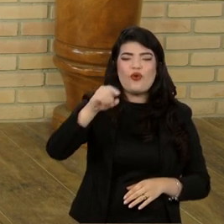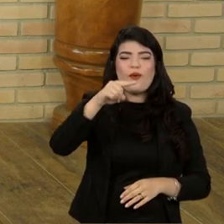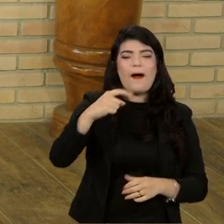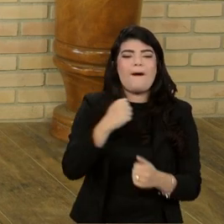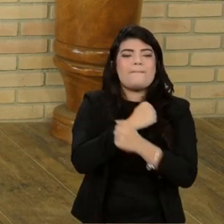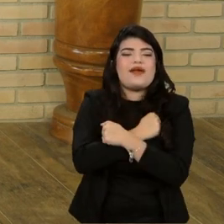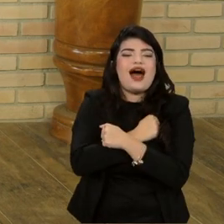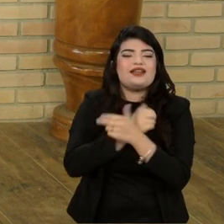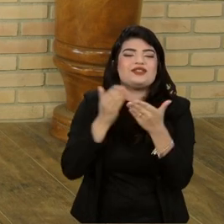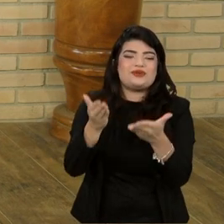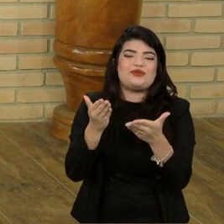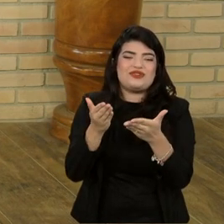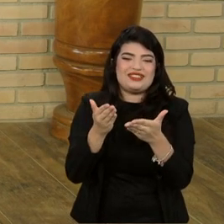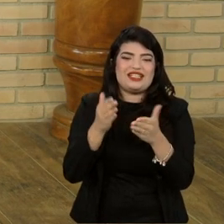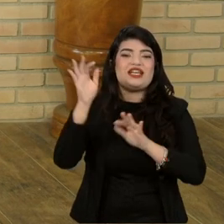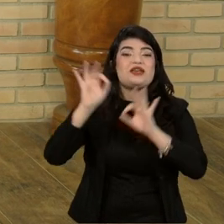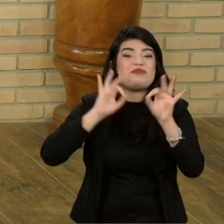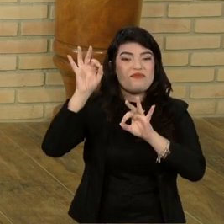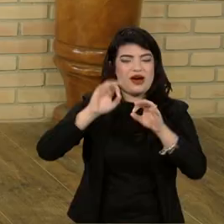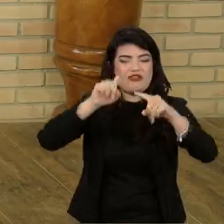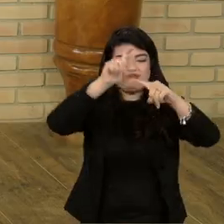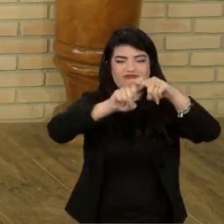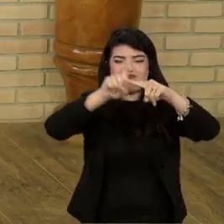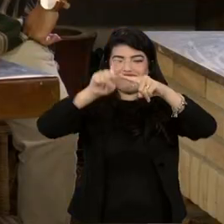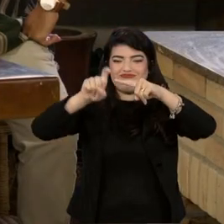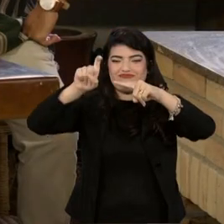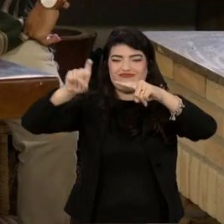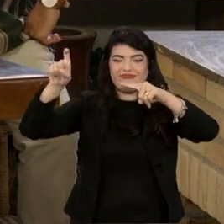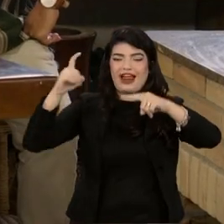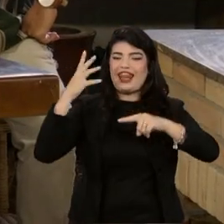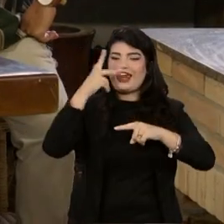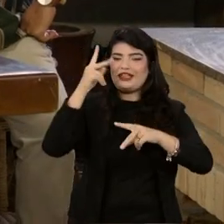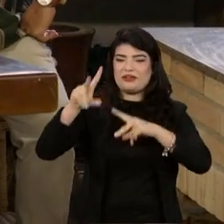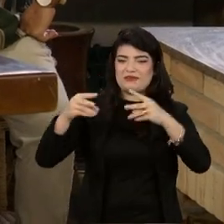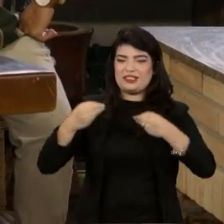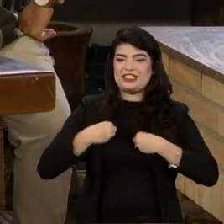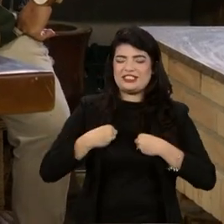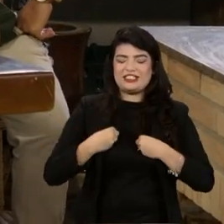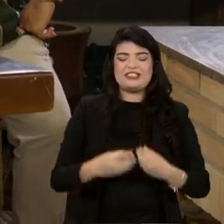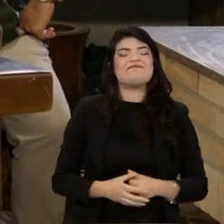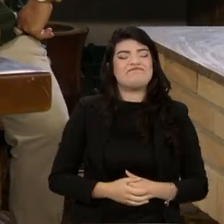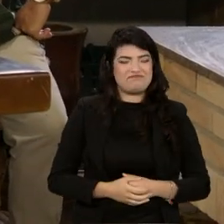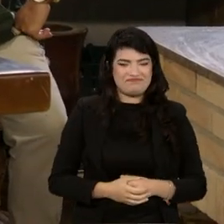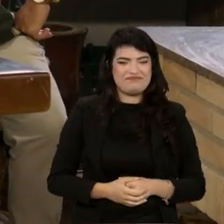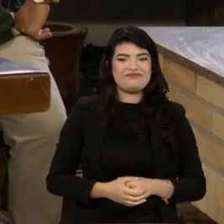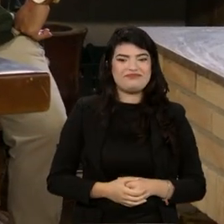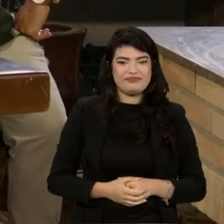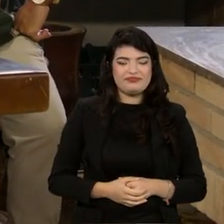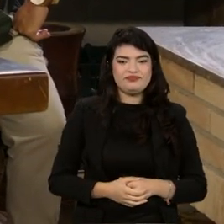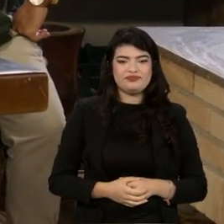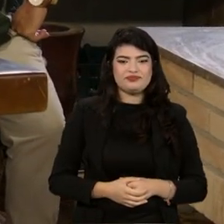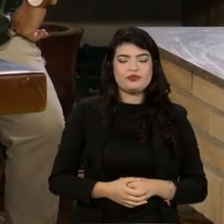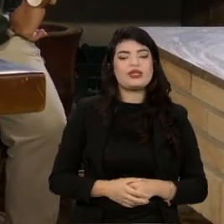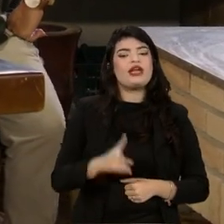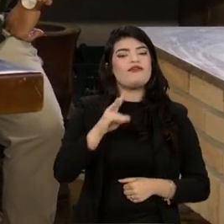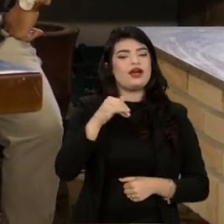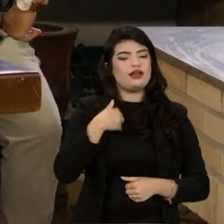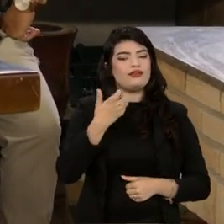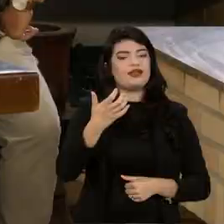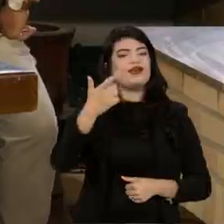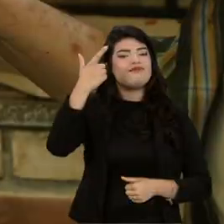você, Lindolfo. Obrigado. Gente boa. Tá tudo aqui, ó. Tudo que você fez pra mim de presente. Fique luxo. Ei, mas eu vou voltar mais.